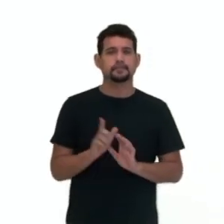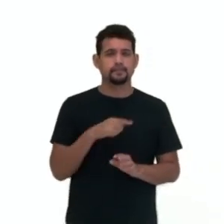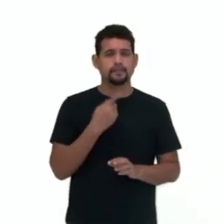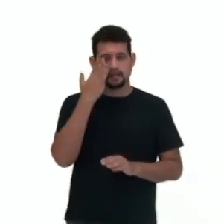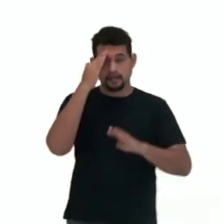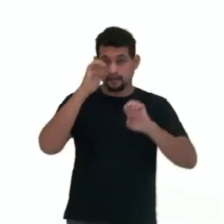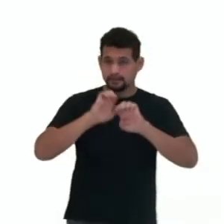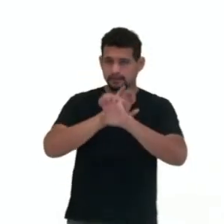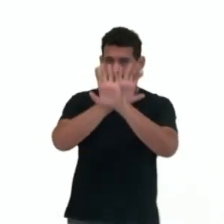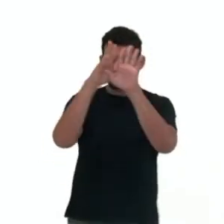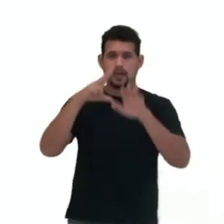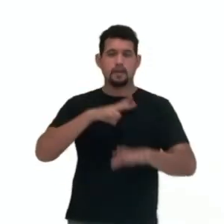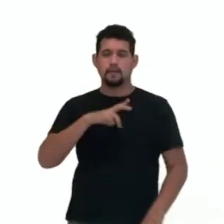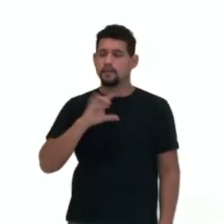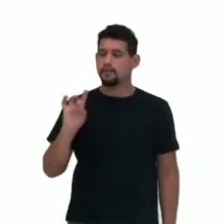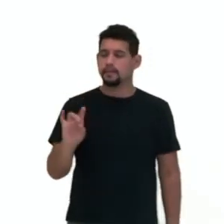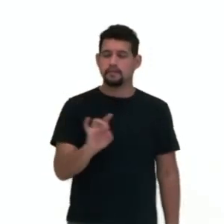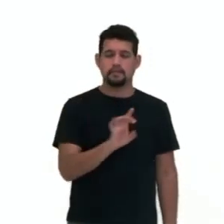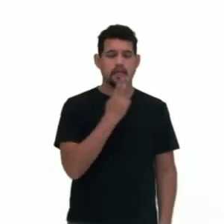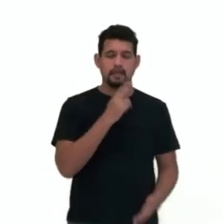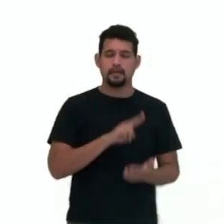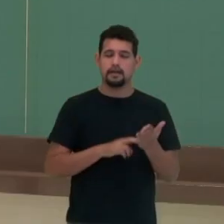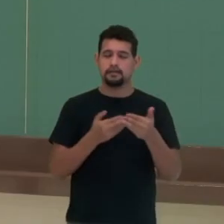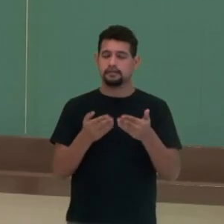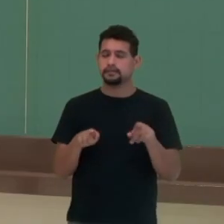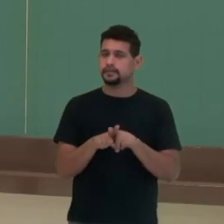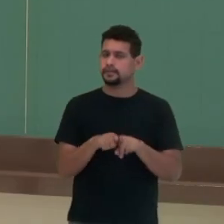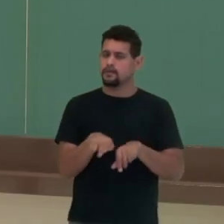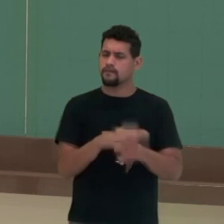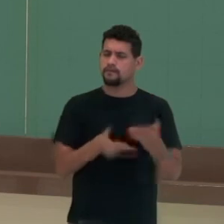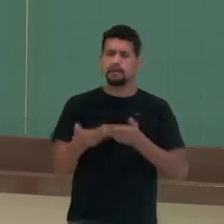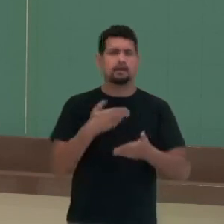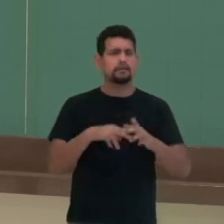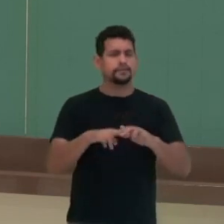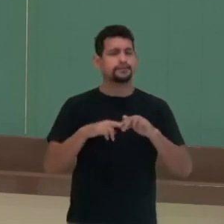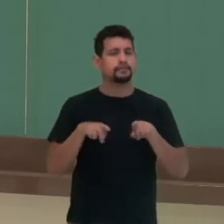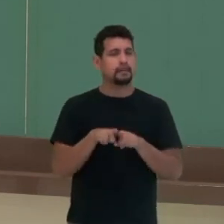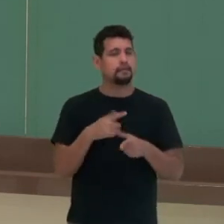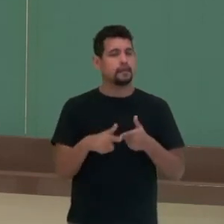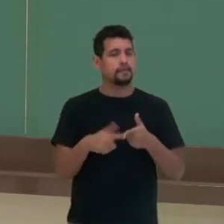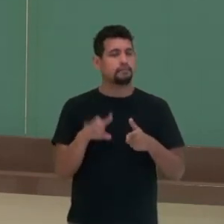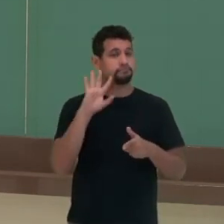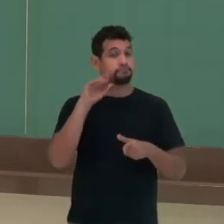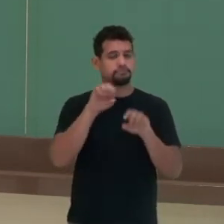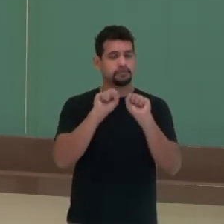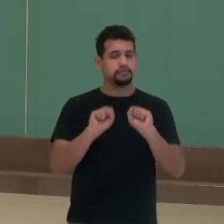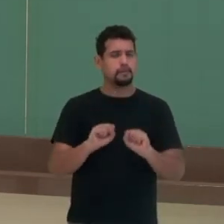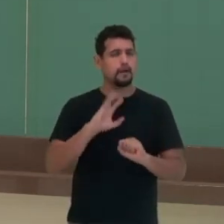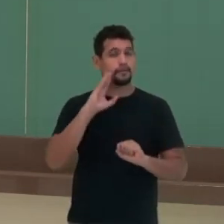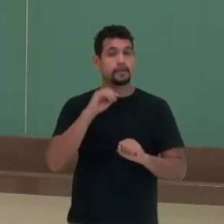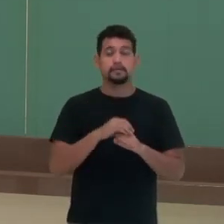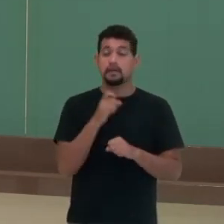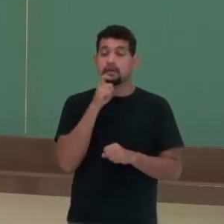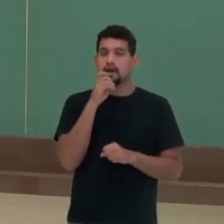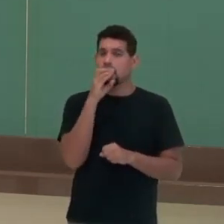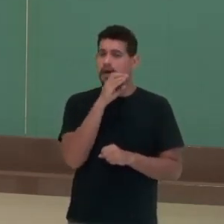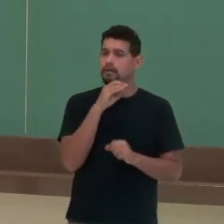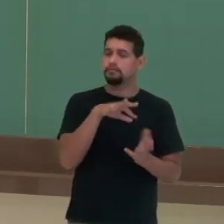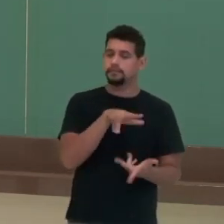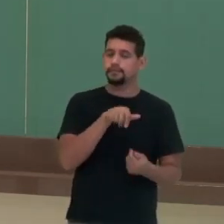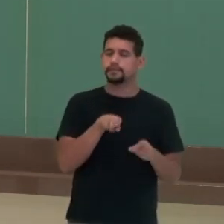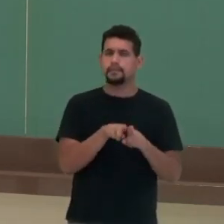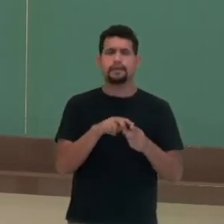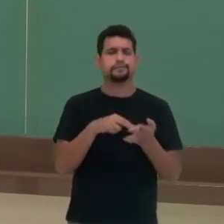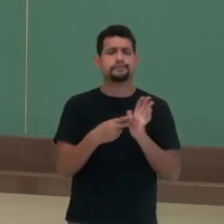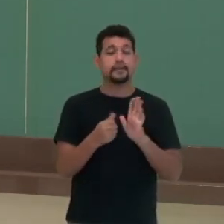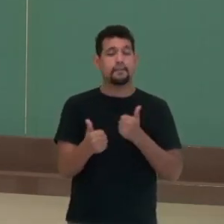as particularidades da Carta Aberta, discutindo as causas e consequências do problema do sistema climático global, que